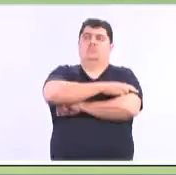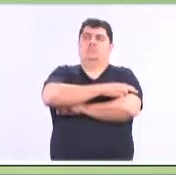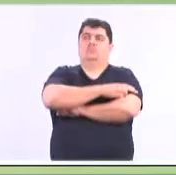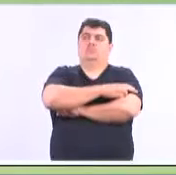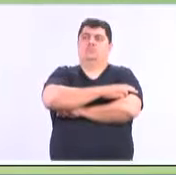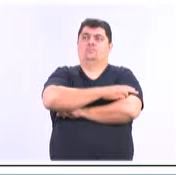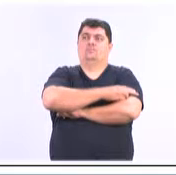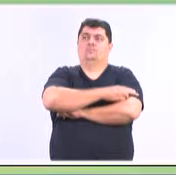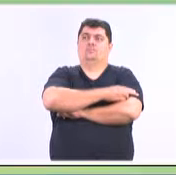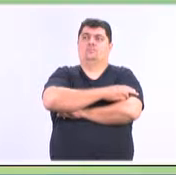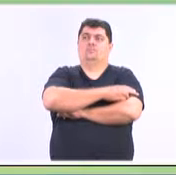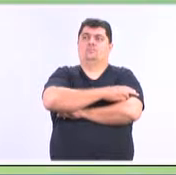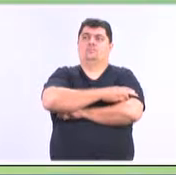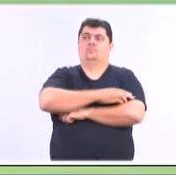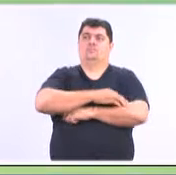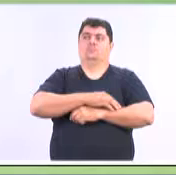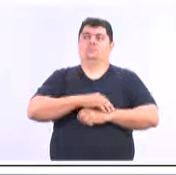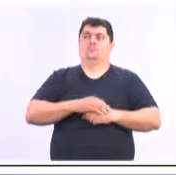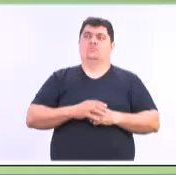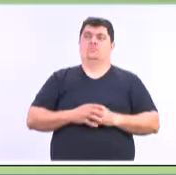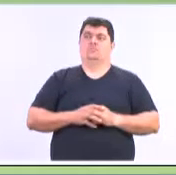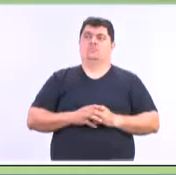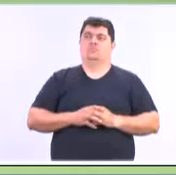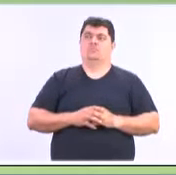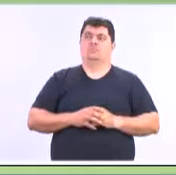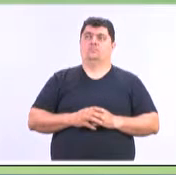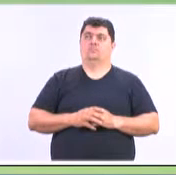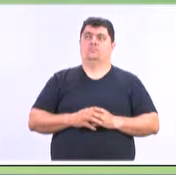Questão 3, questão 4, questão